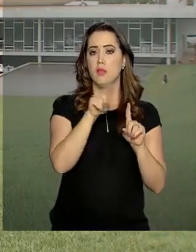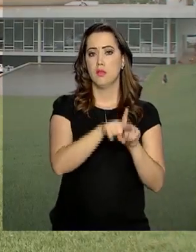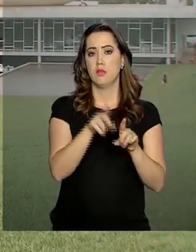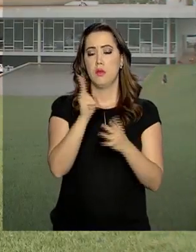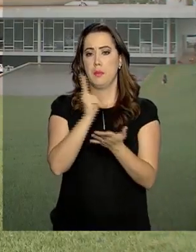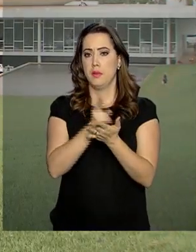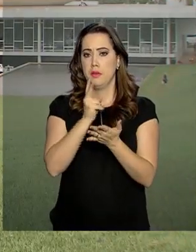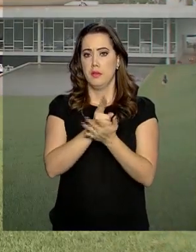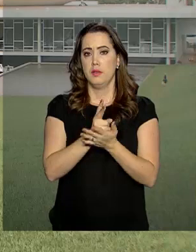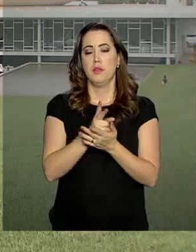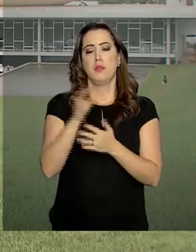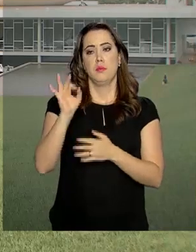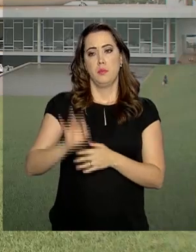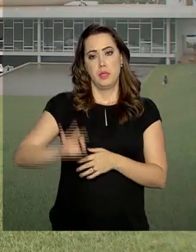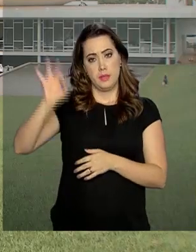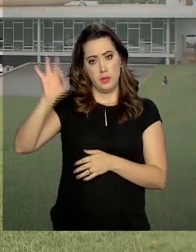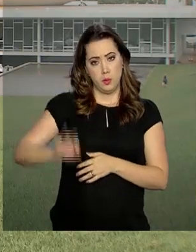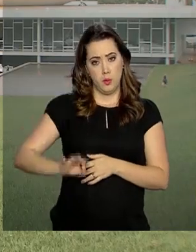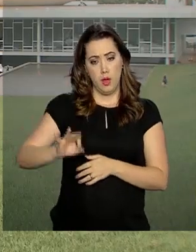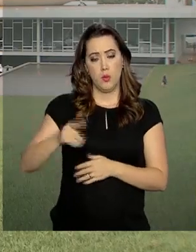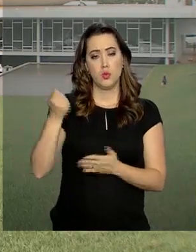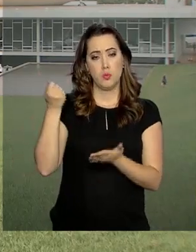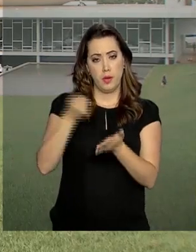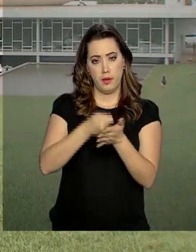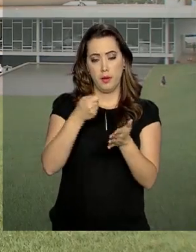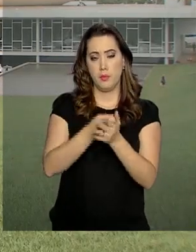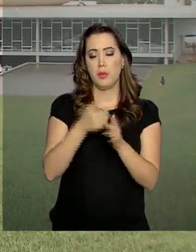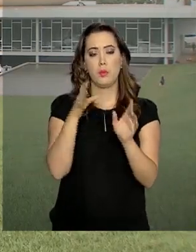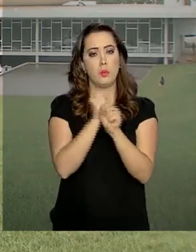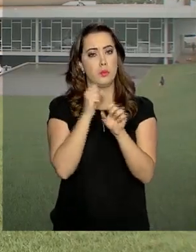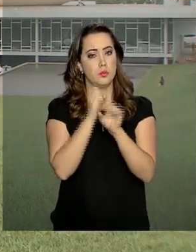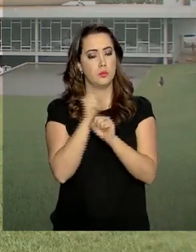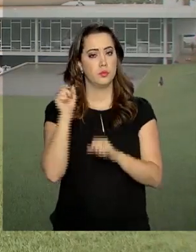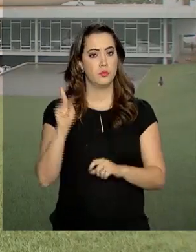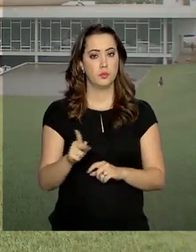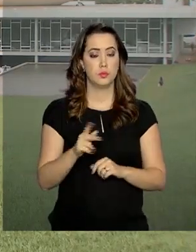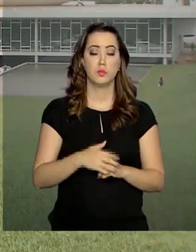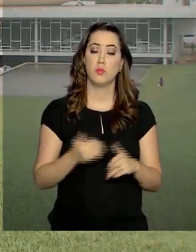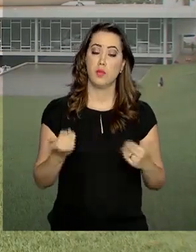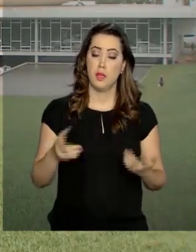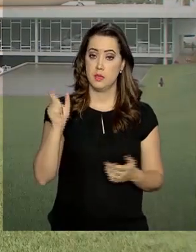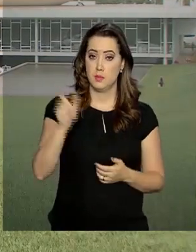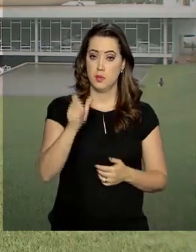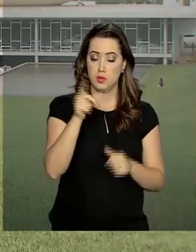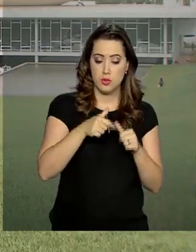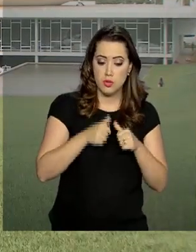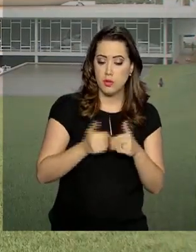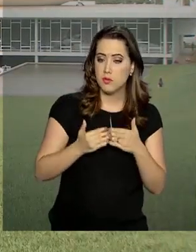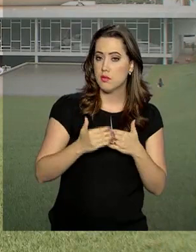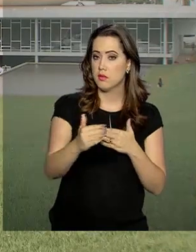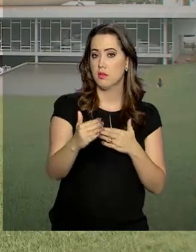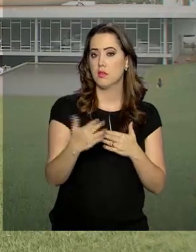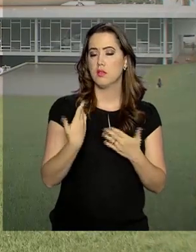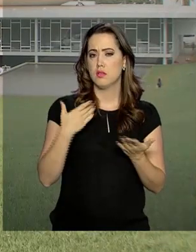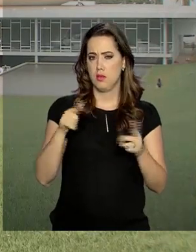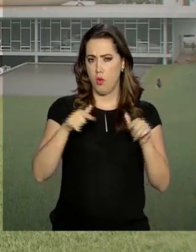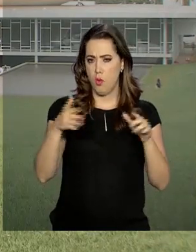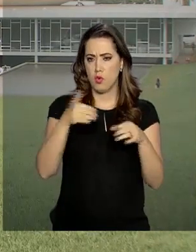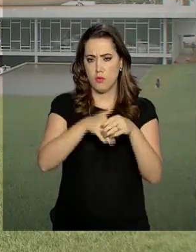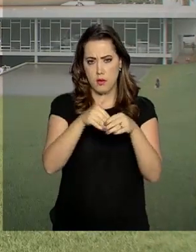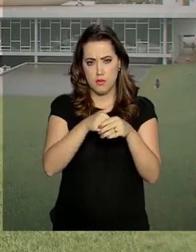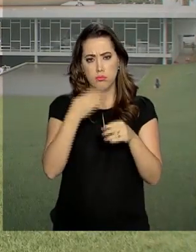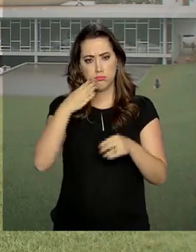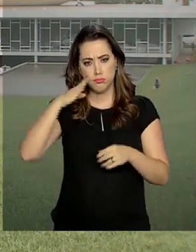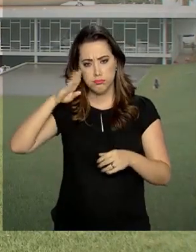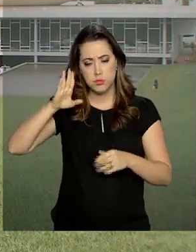com as mesmas alíquotas para contribuição e cálculo para se aposentarem. Os que já estiverem cumprindo o mandato eletivo